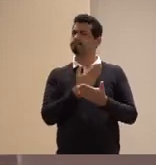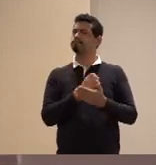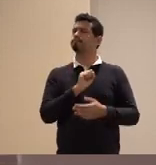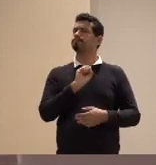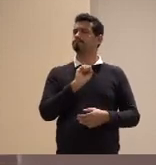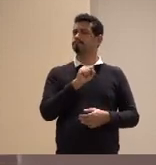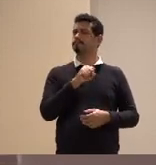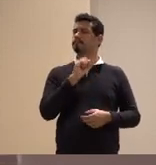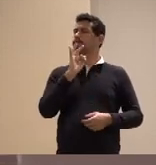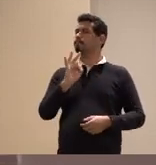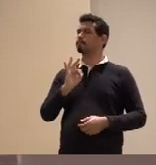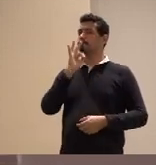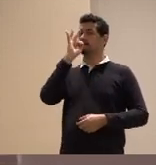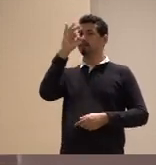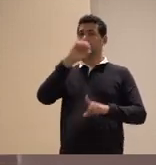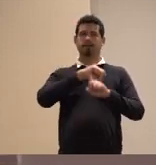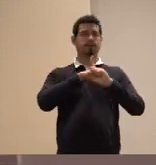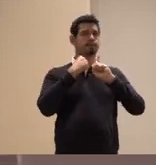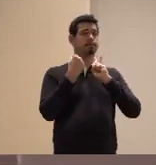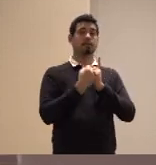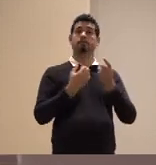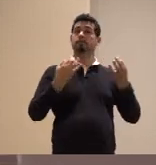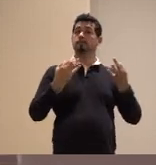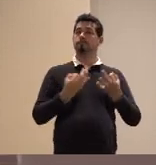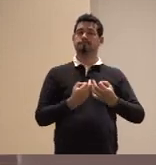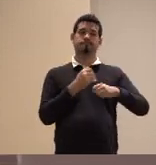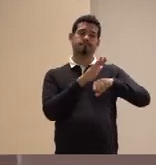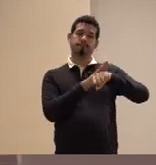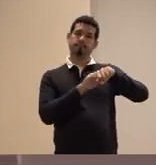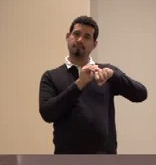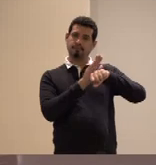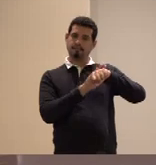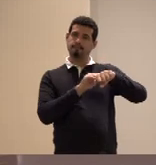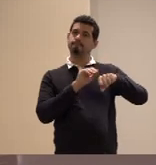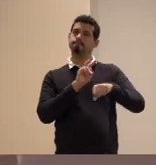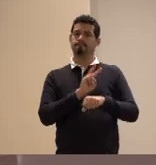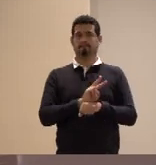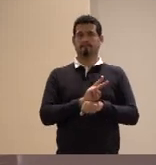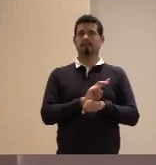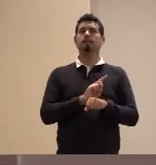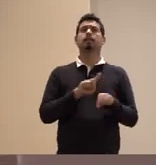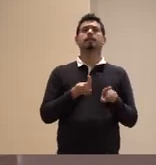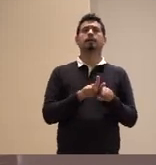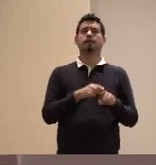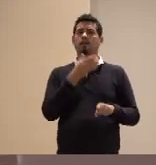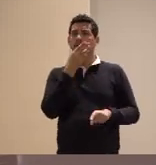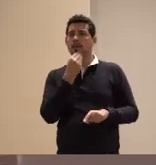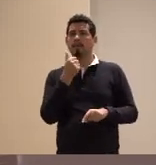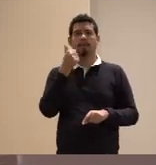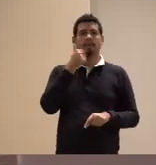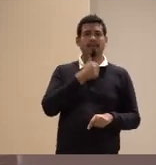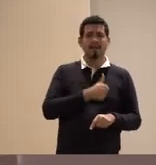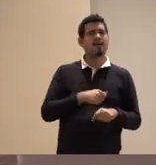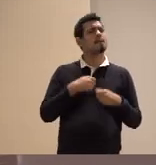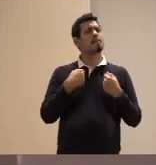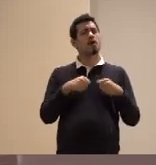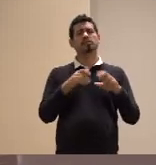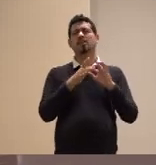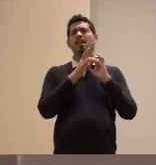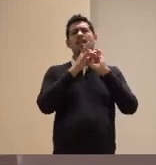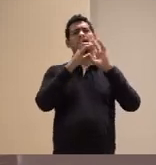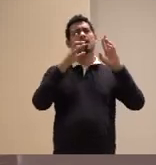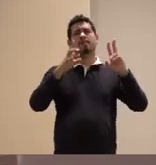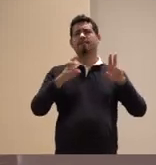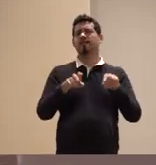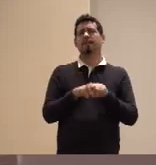numa sociedade mais justa, fraterna e solidária. E que os meninos e meninas possam correr nas praças